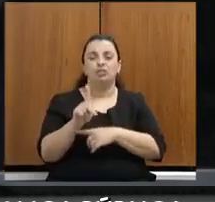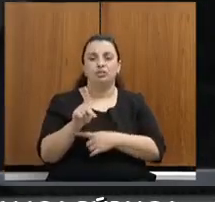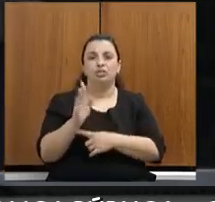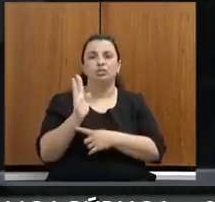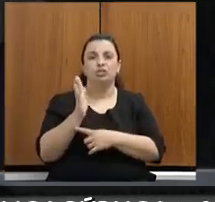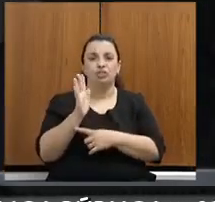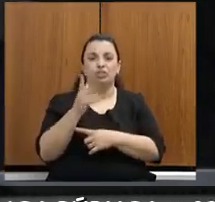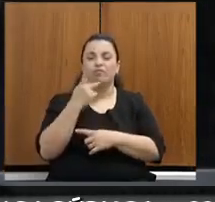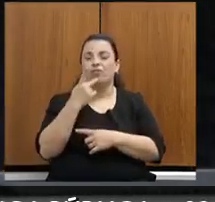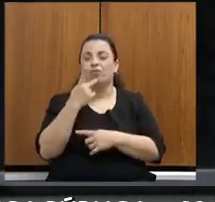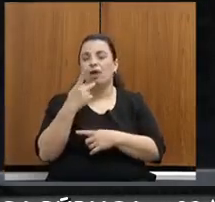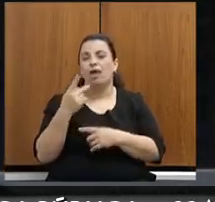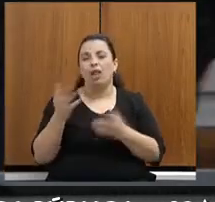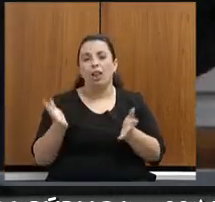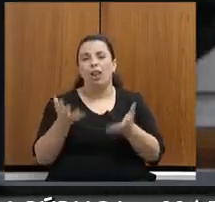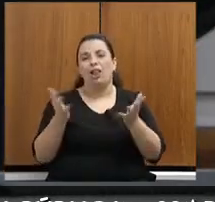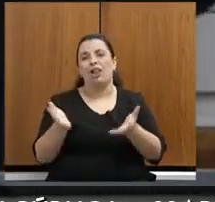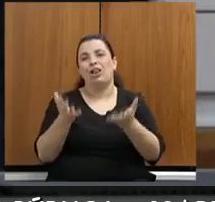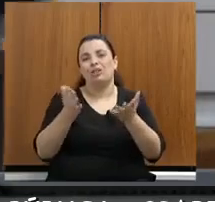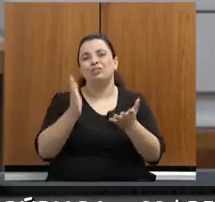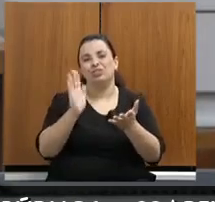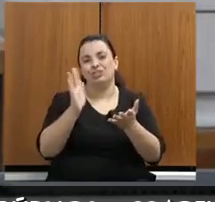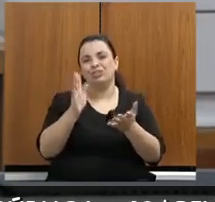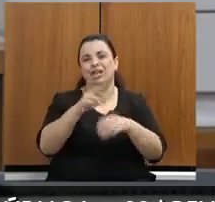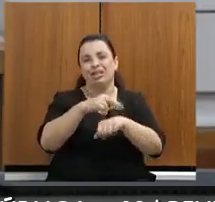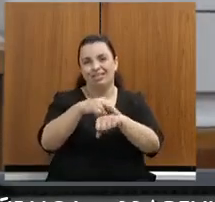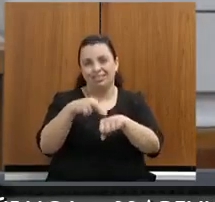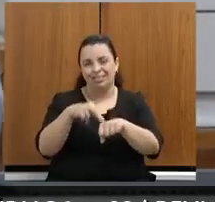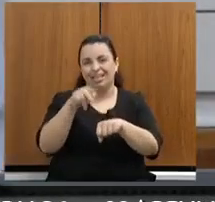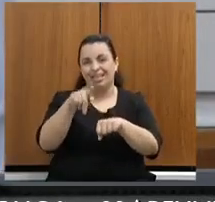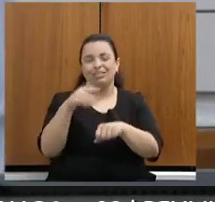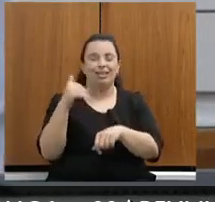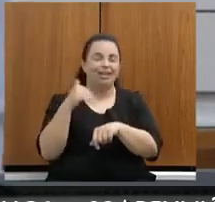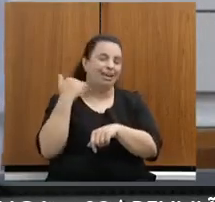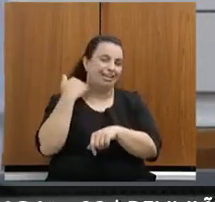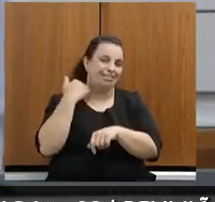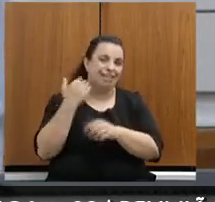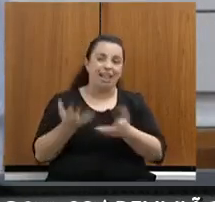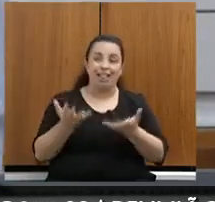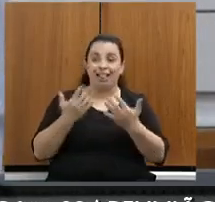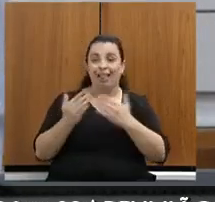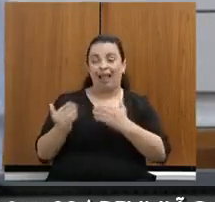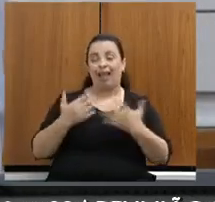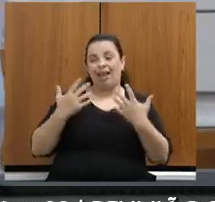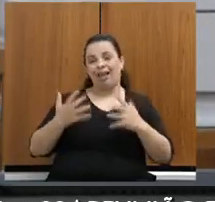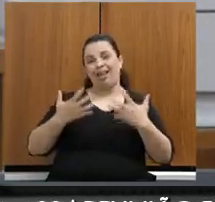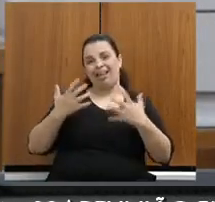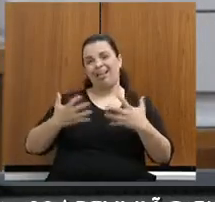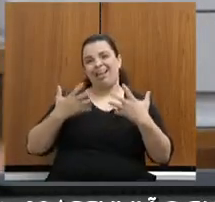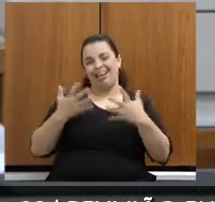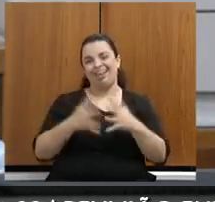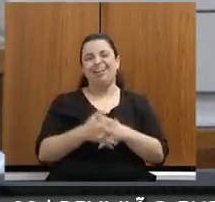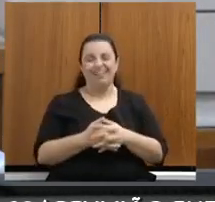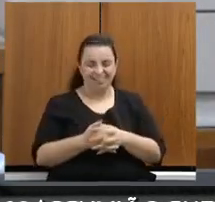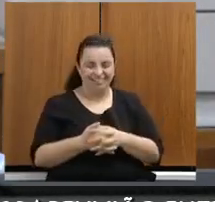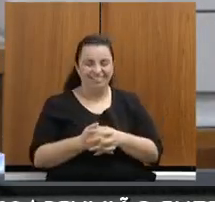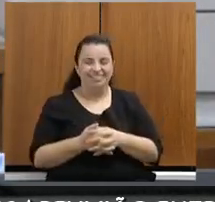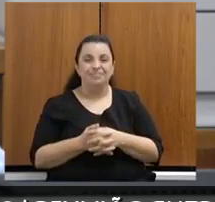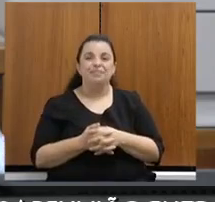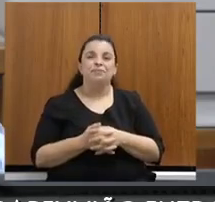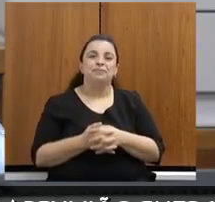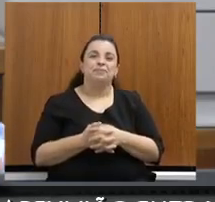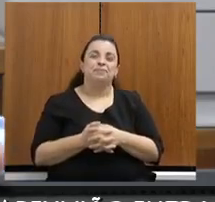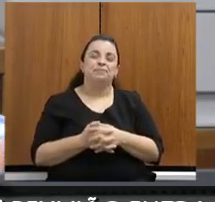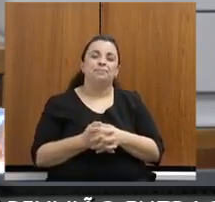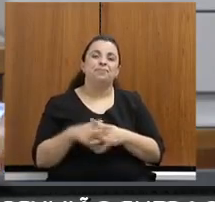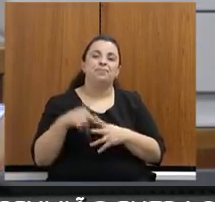tantos elogios que eu acho que ele já está até e cansados de tanto elogio que ele recebe da parlamentar no secretário eu